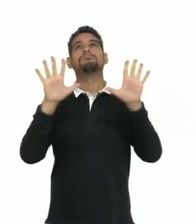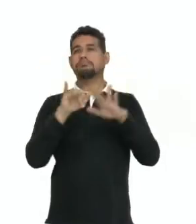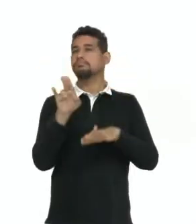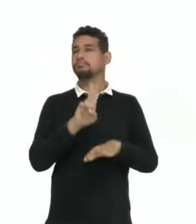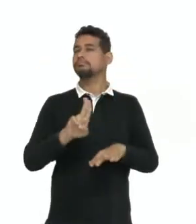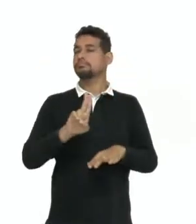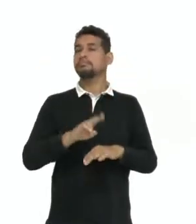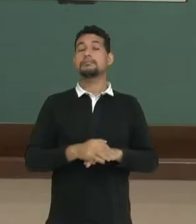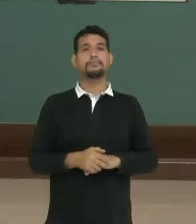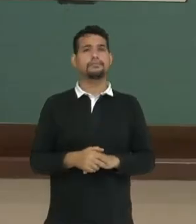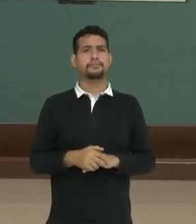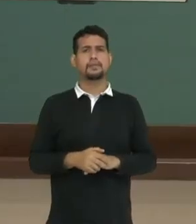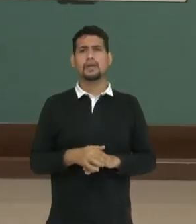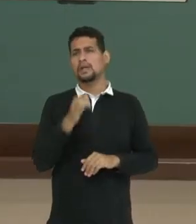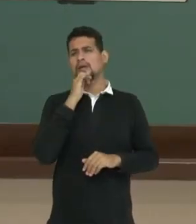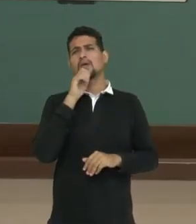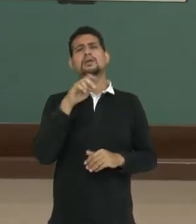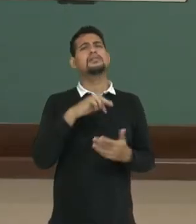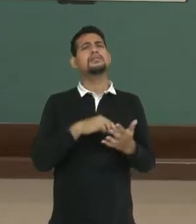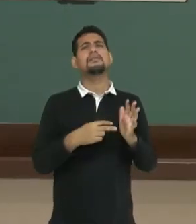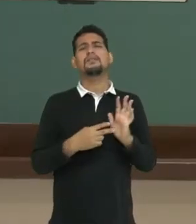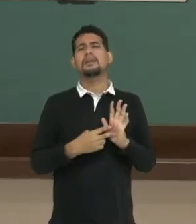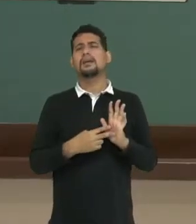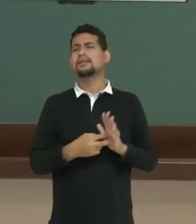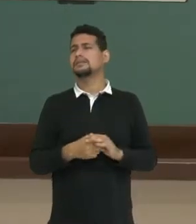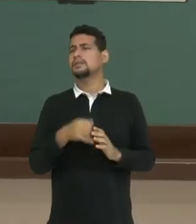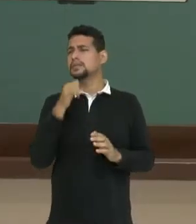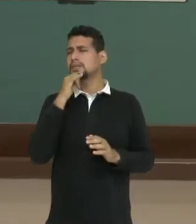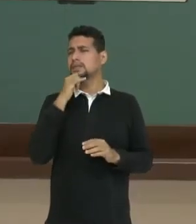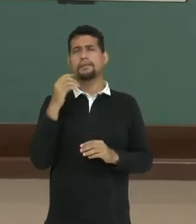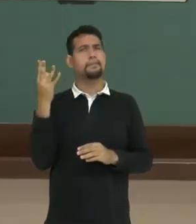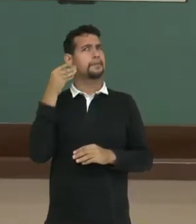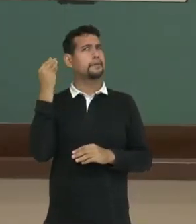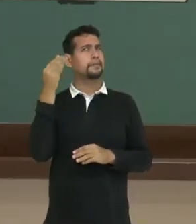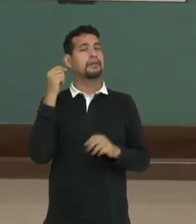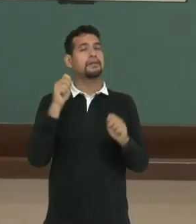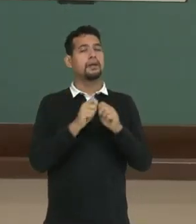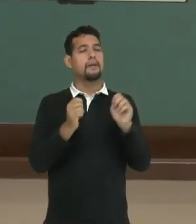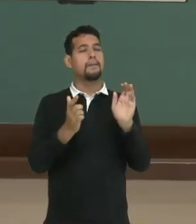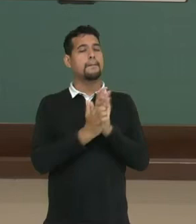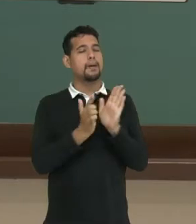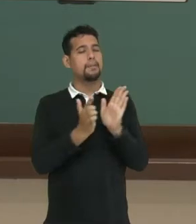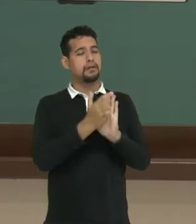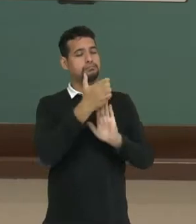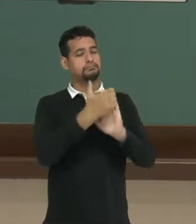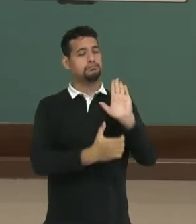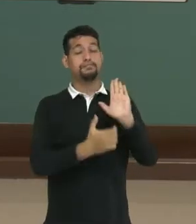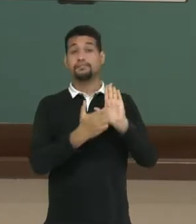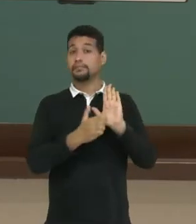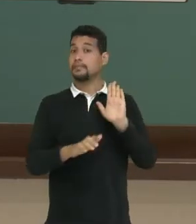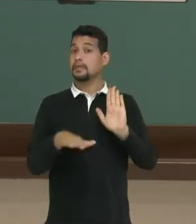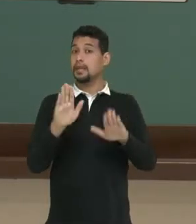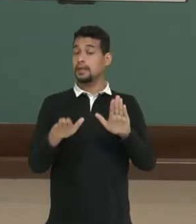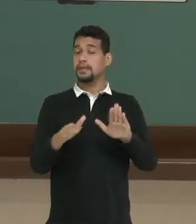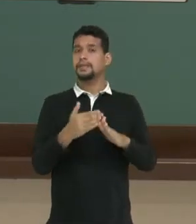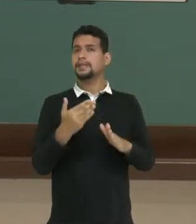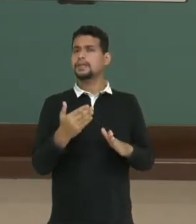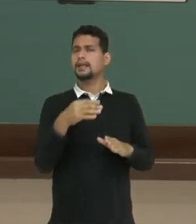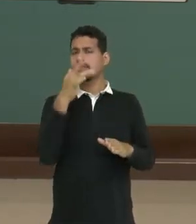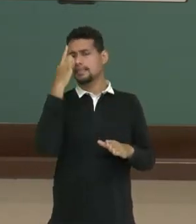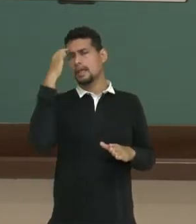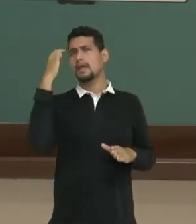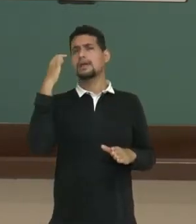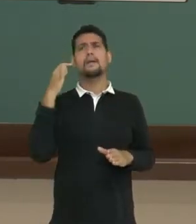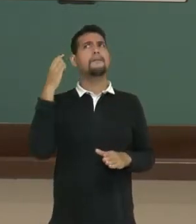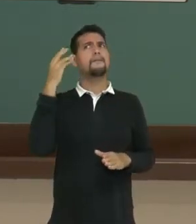recursos, né? Então, o que são os recursos persuasivos em um cartaz de campanha, né? Geralmente, esses recursos persuasivos,